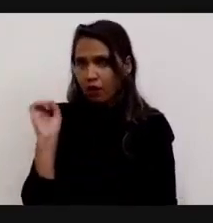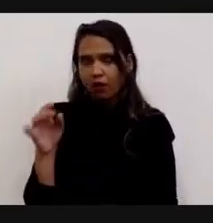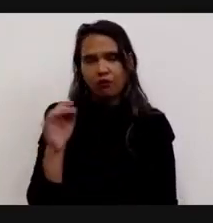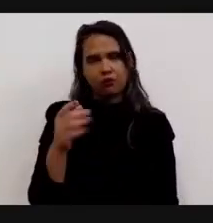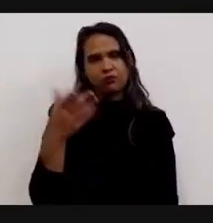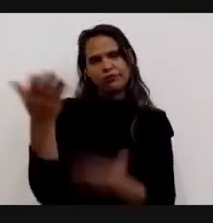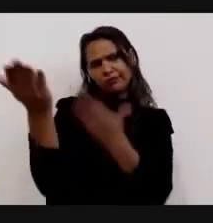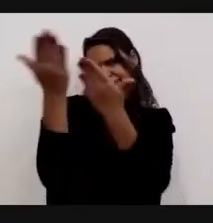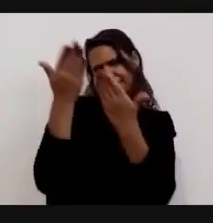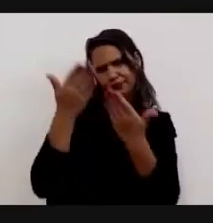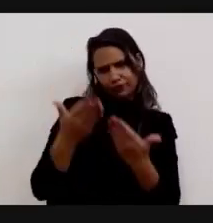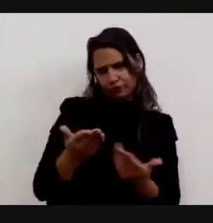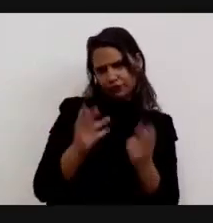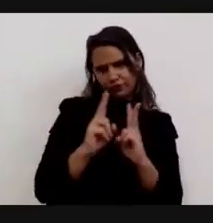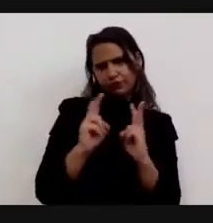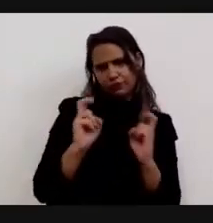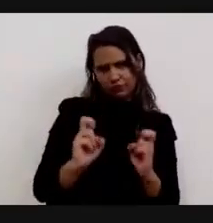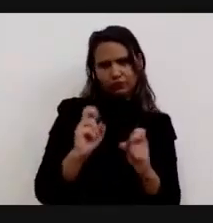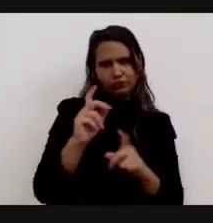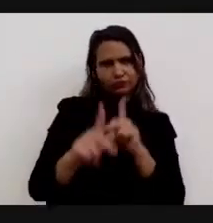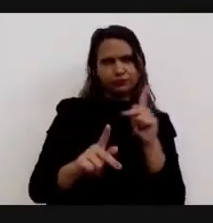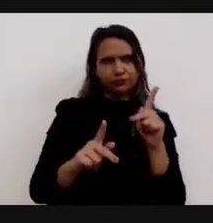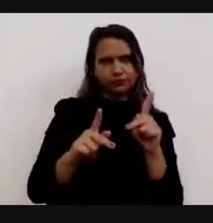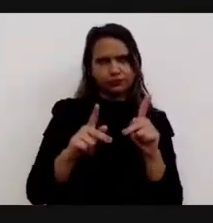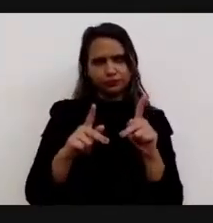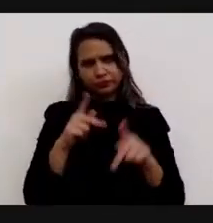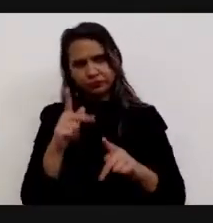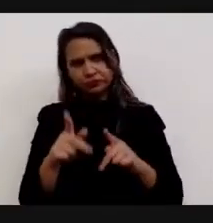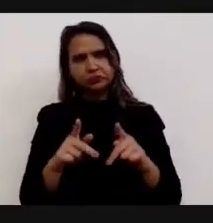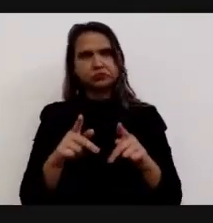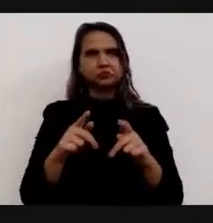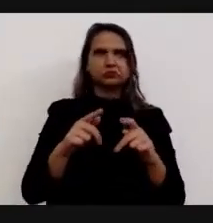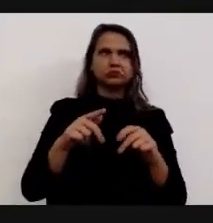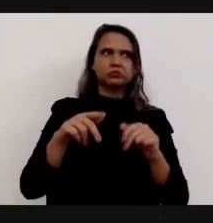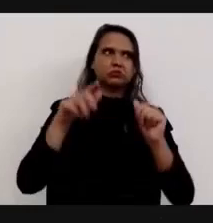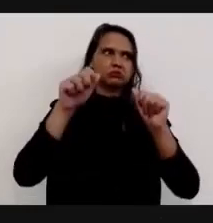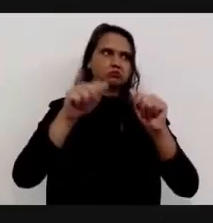trazer educação política, falar num ambiente acadêmico sobre isso,